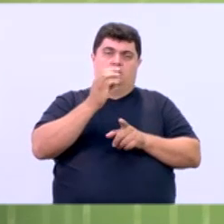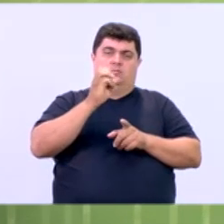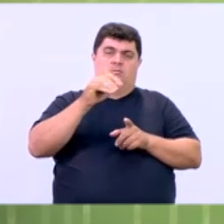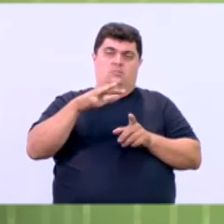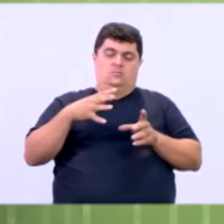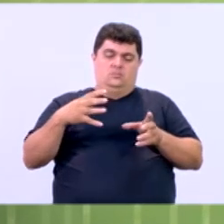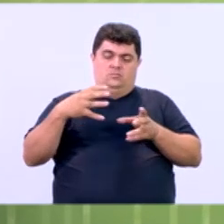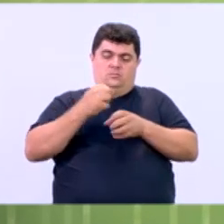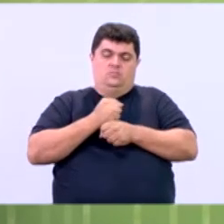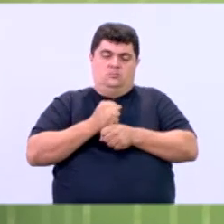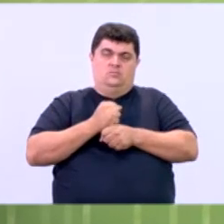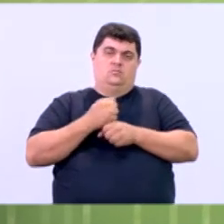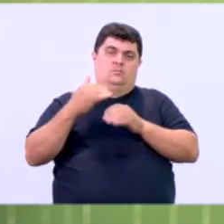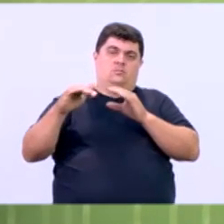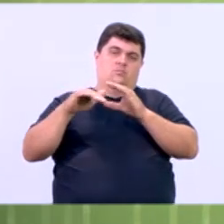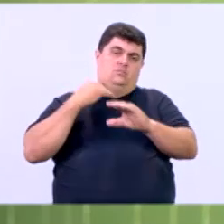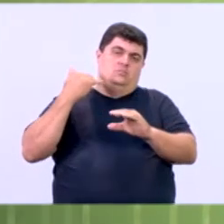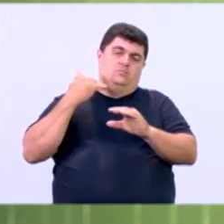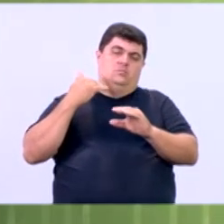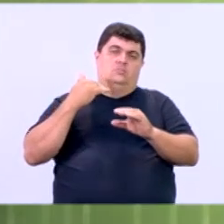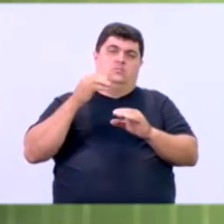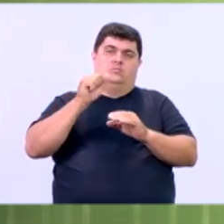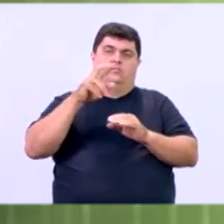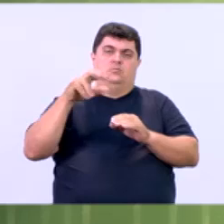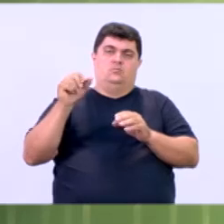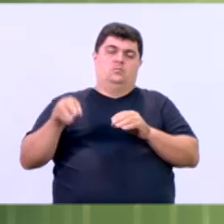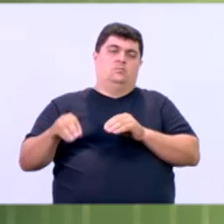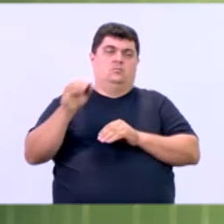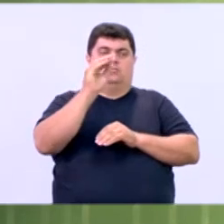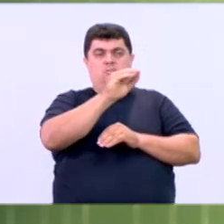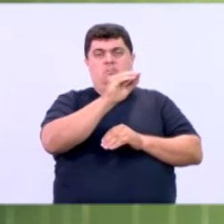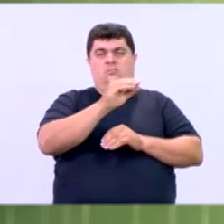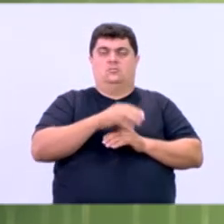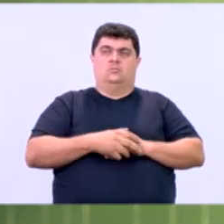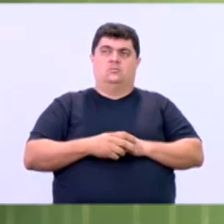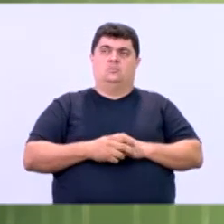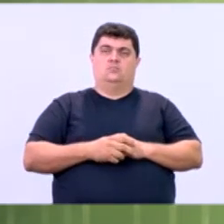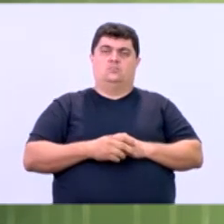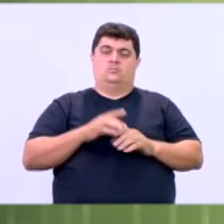comprimir ele e postar no AVA como atividade de tarefa.